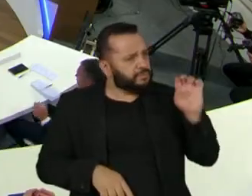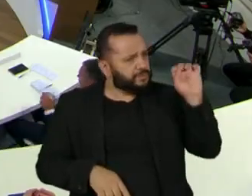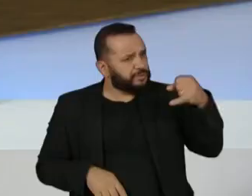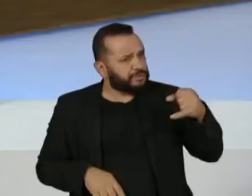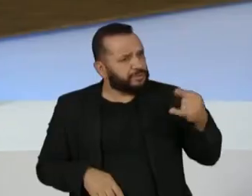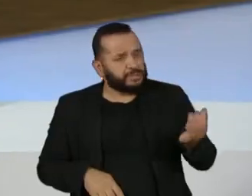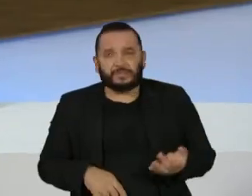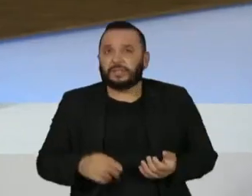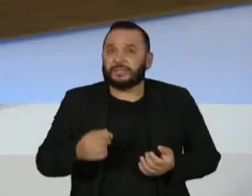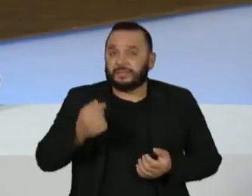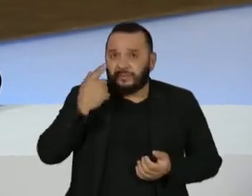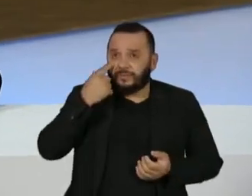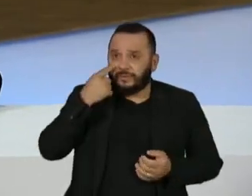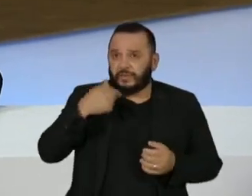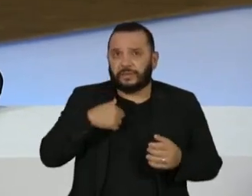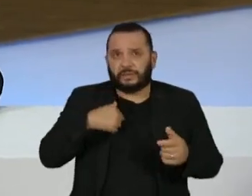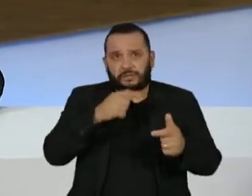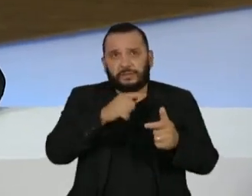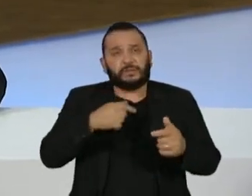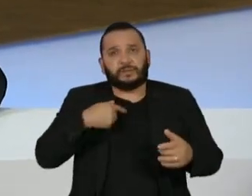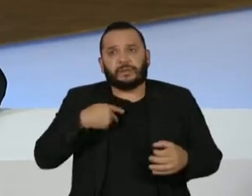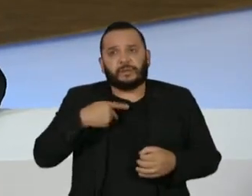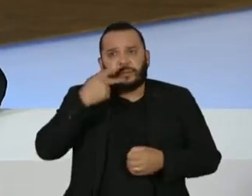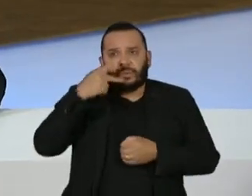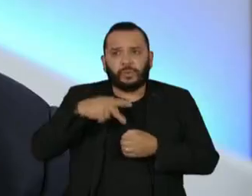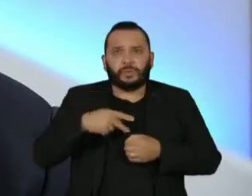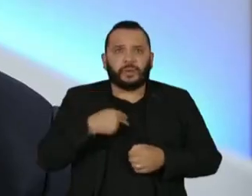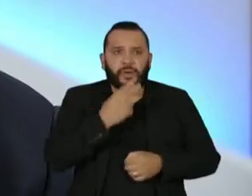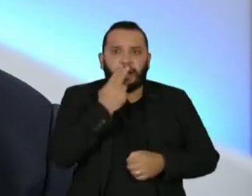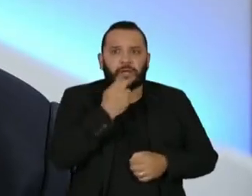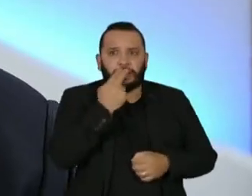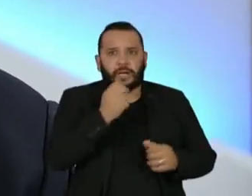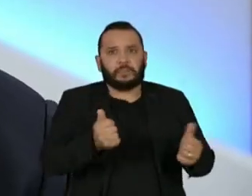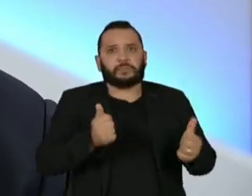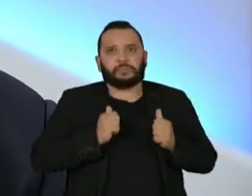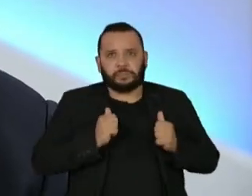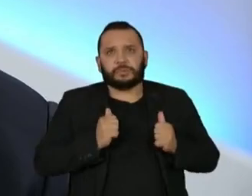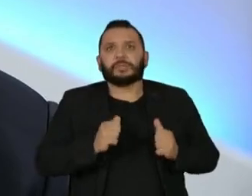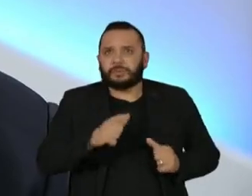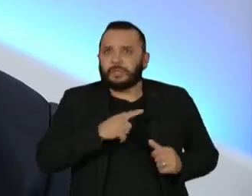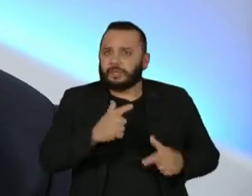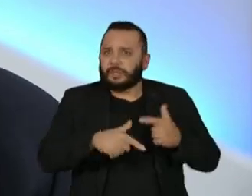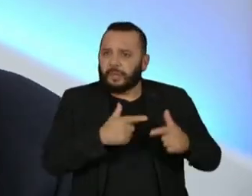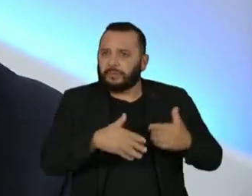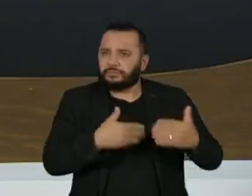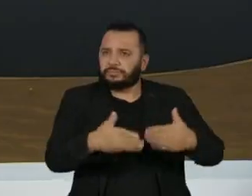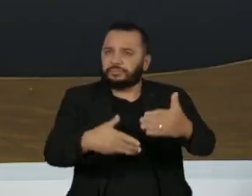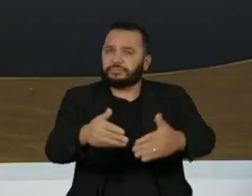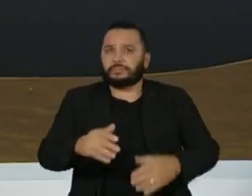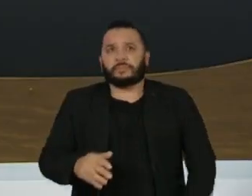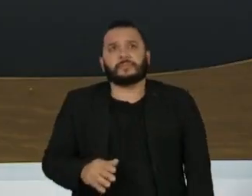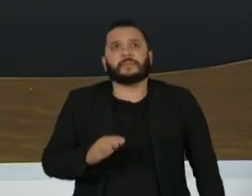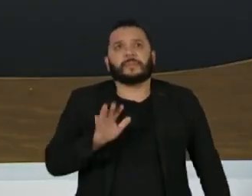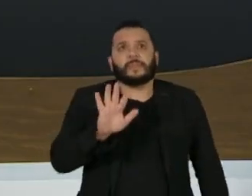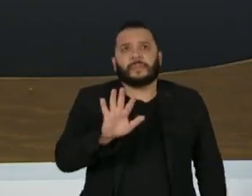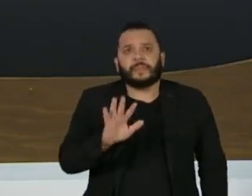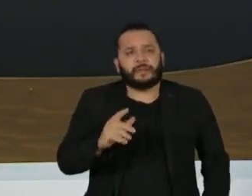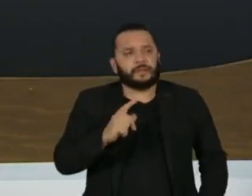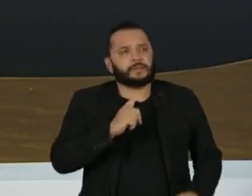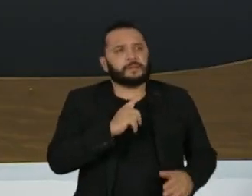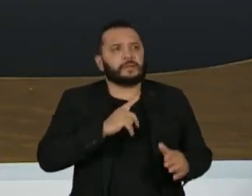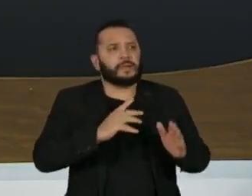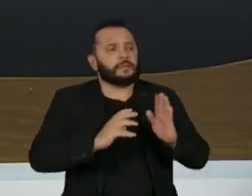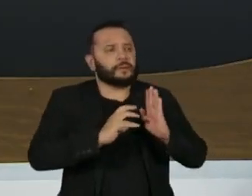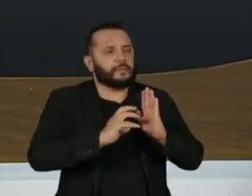eu não ver Um Apagão aí do nosso procurador-geral Augusto Soares em termos partidários né O senhor falou